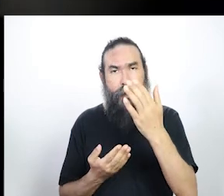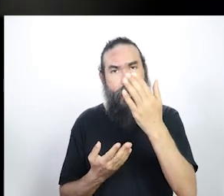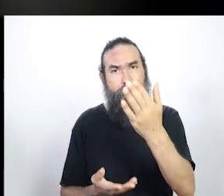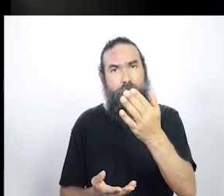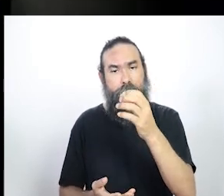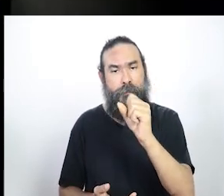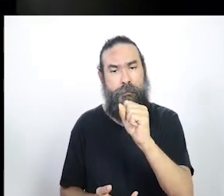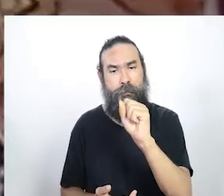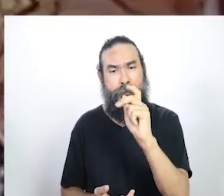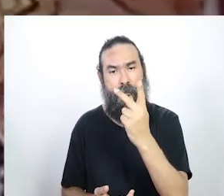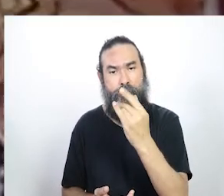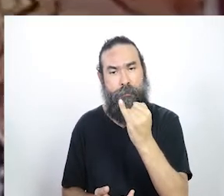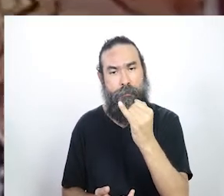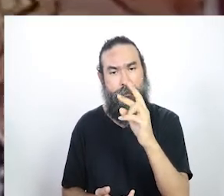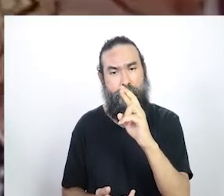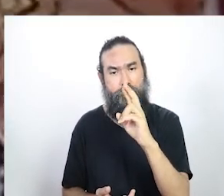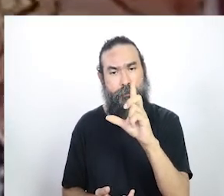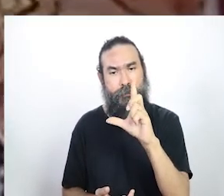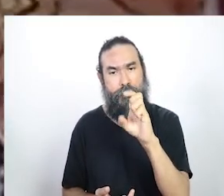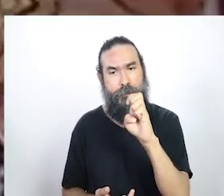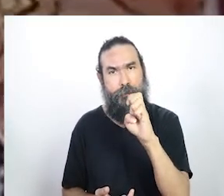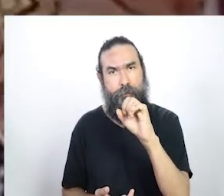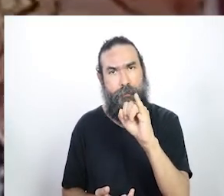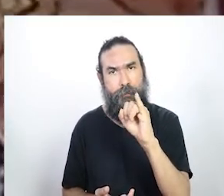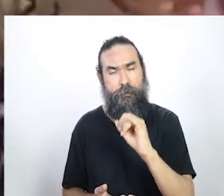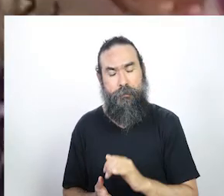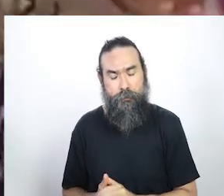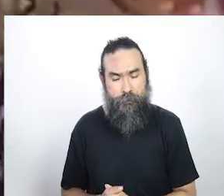Obrigada demais, Shelley.